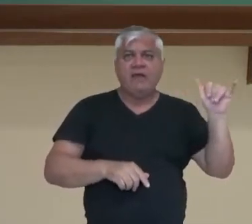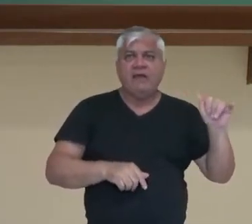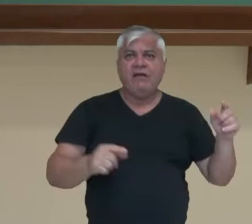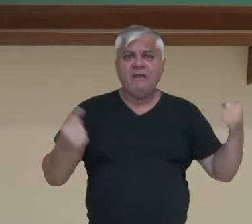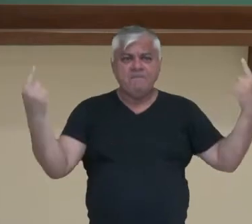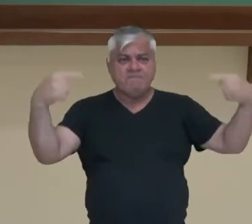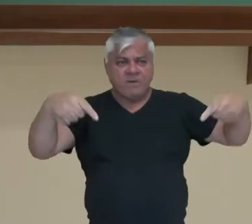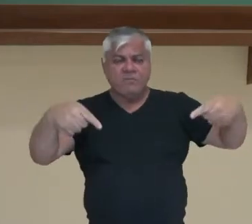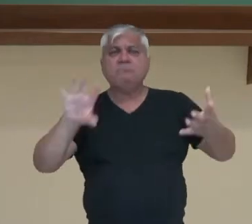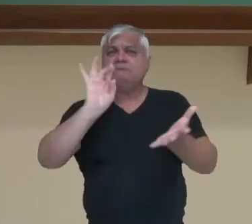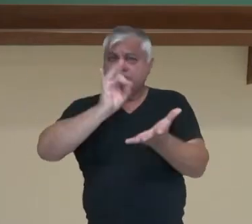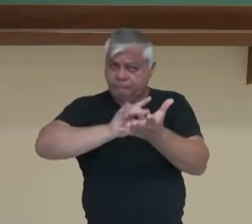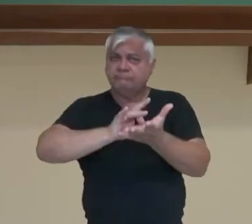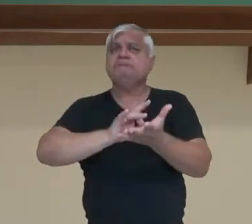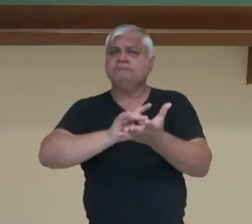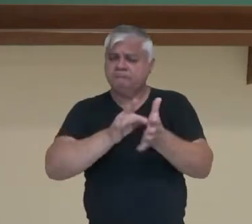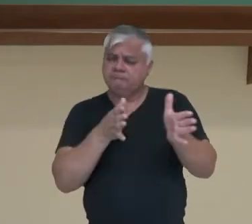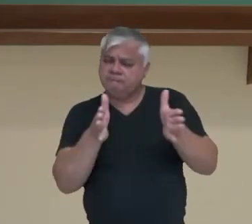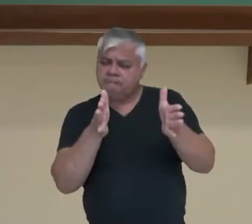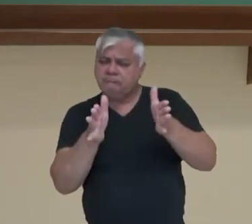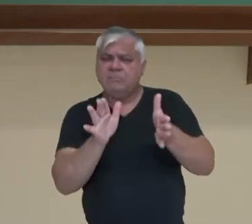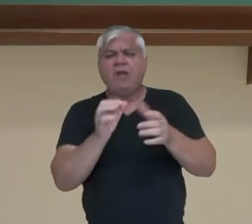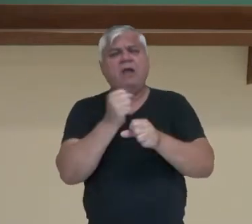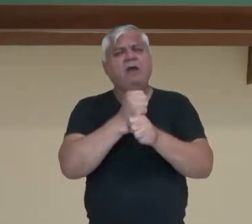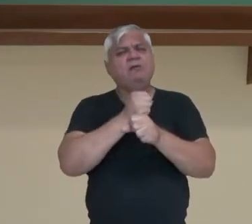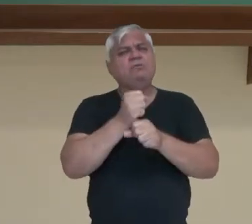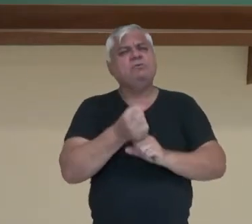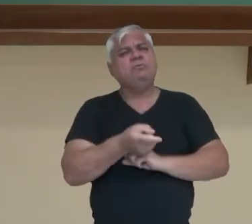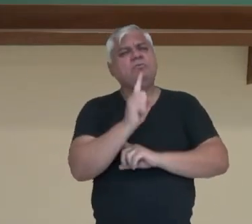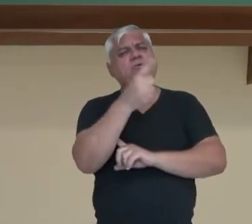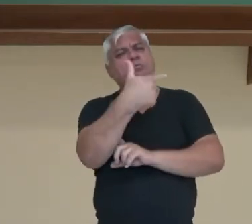que tenha sido entre 1200 a.C.